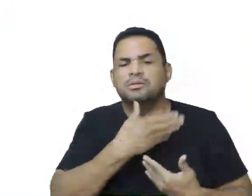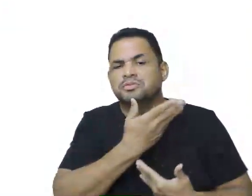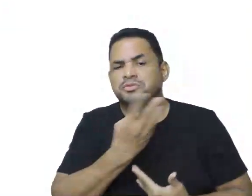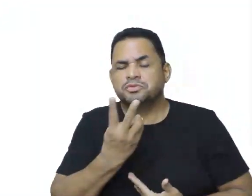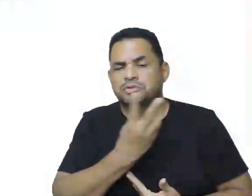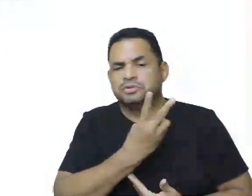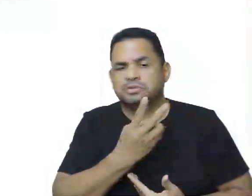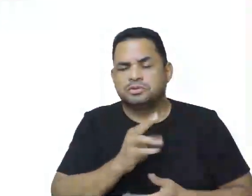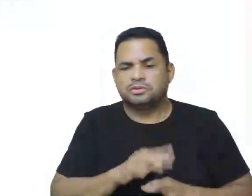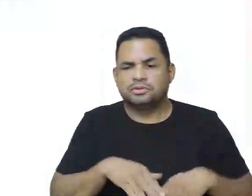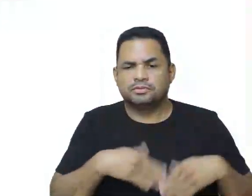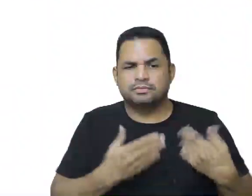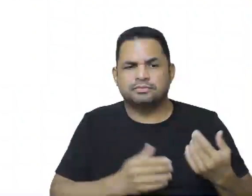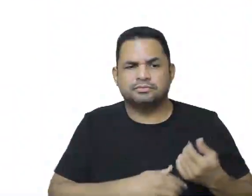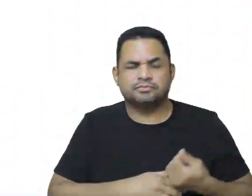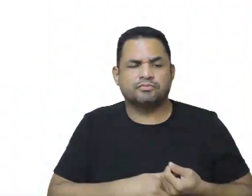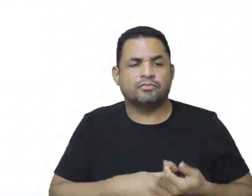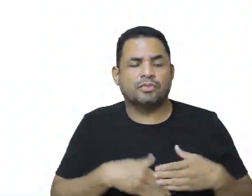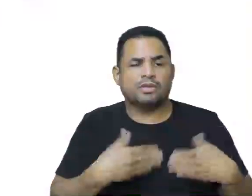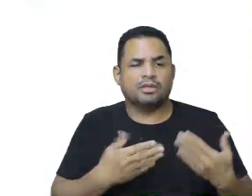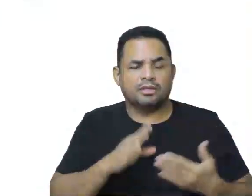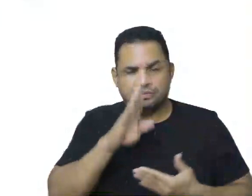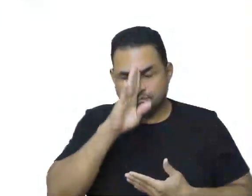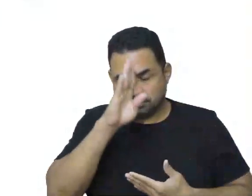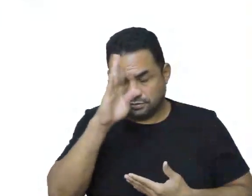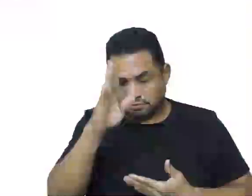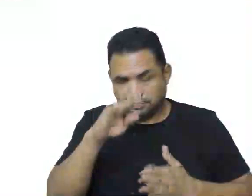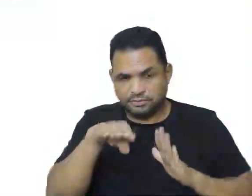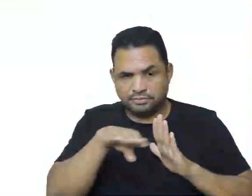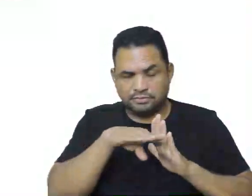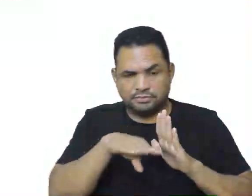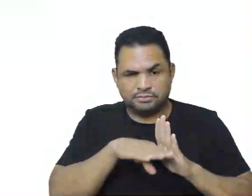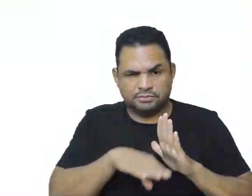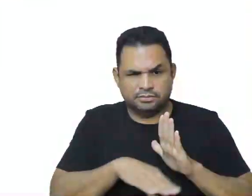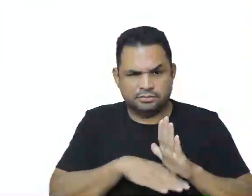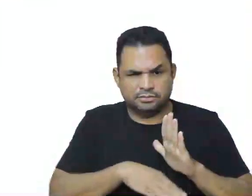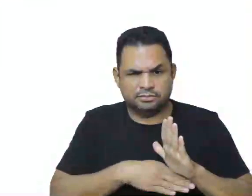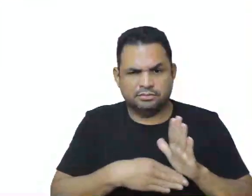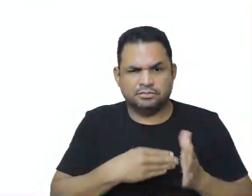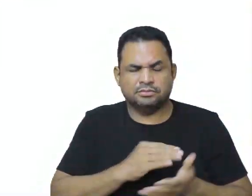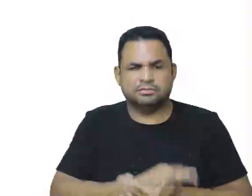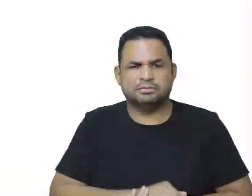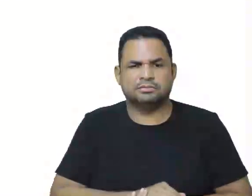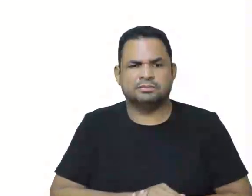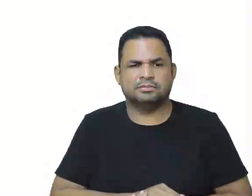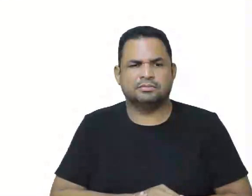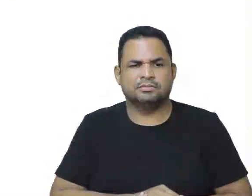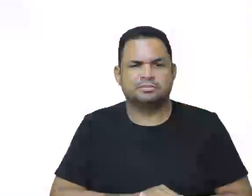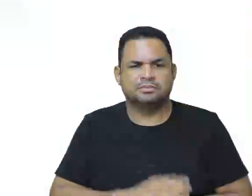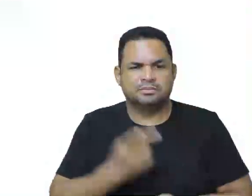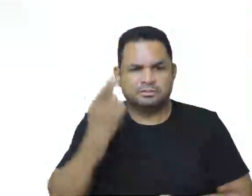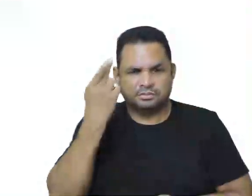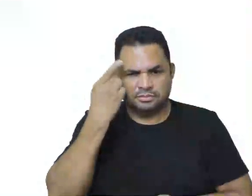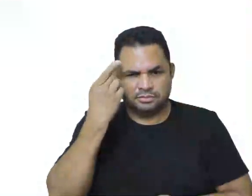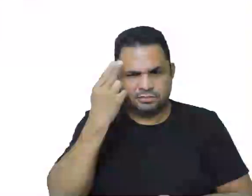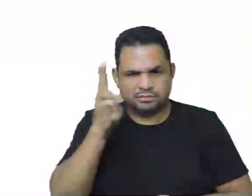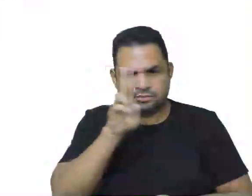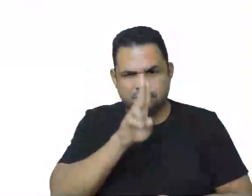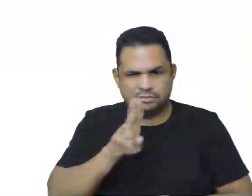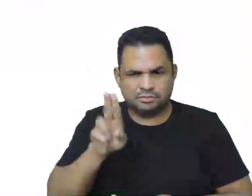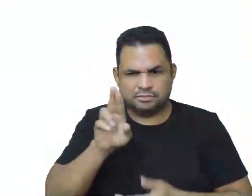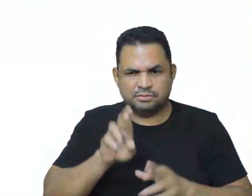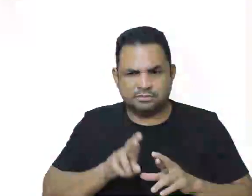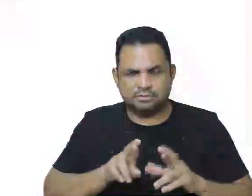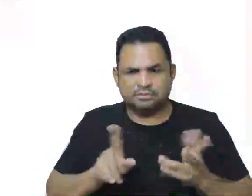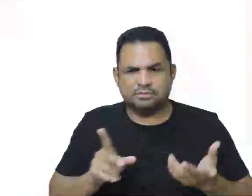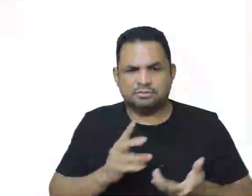arenização? Qual que é o principal critério, né, o comando da questão, ó, natural utilizado